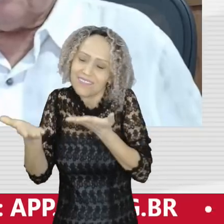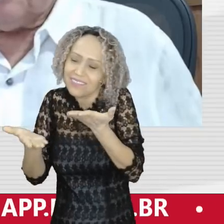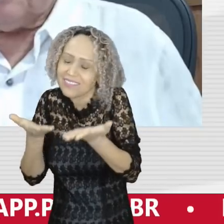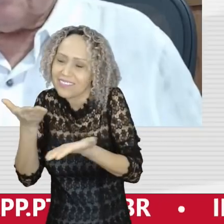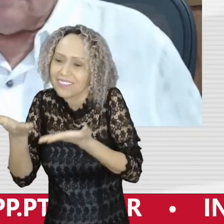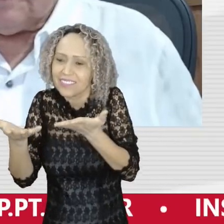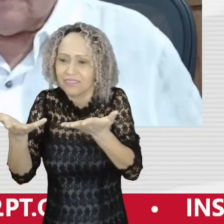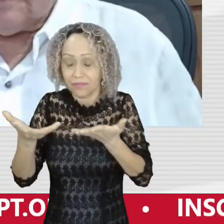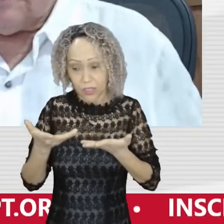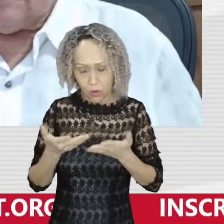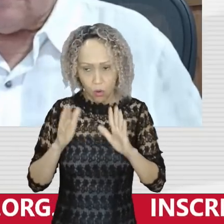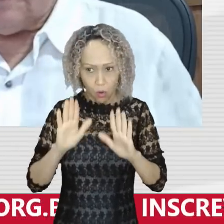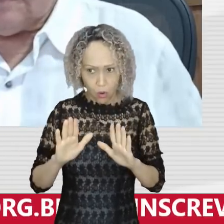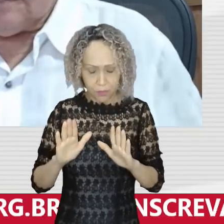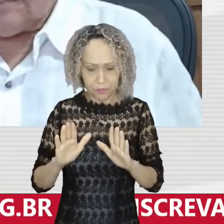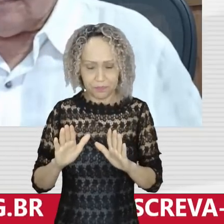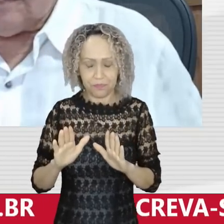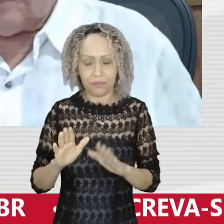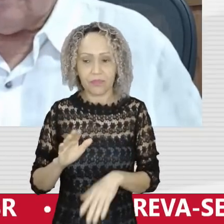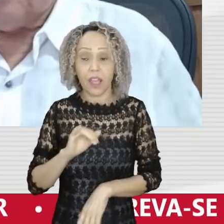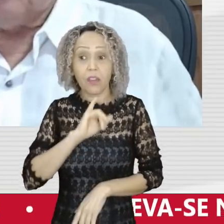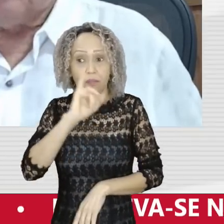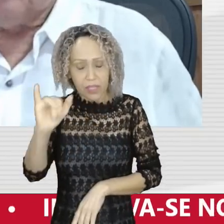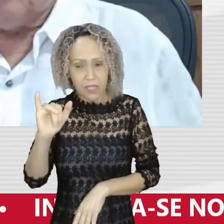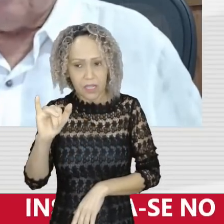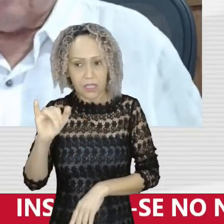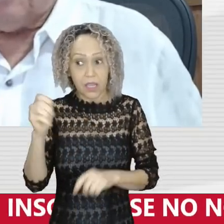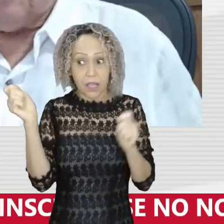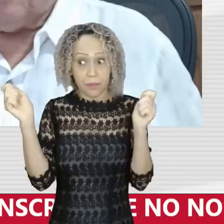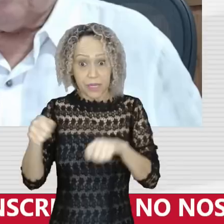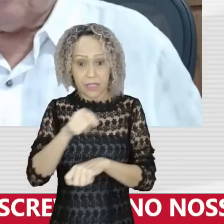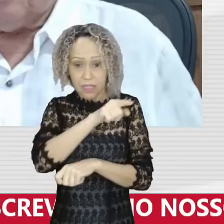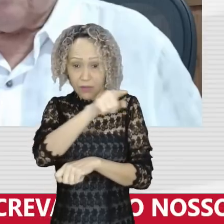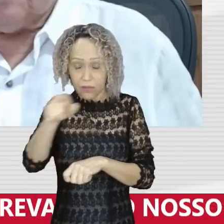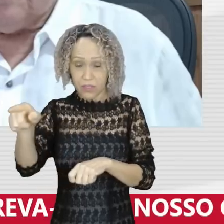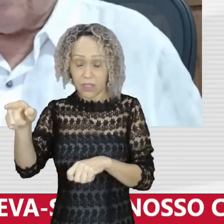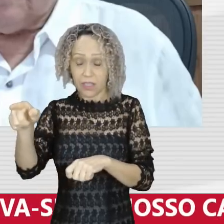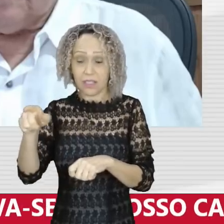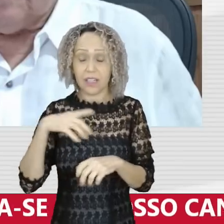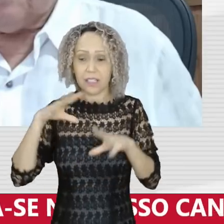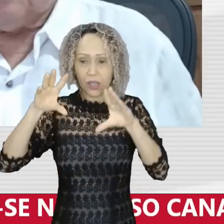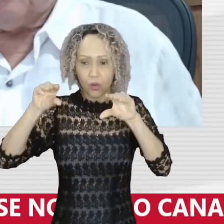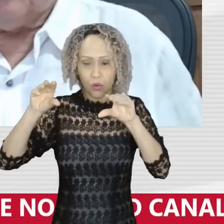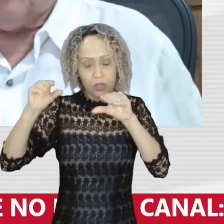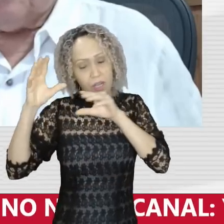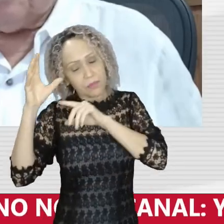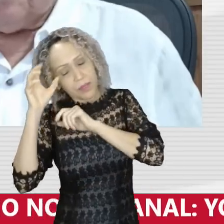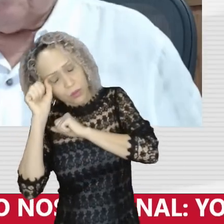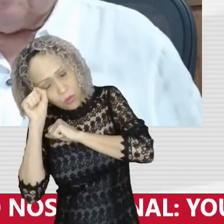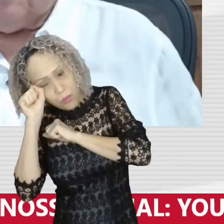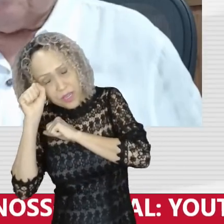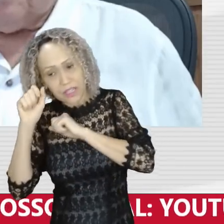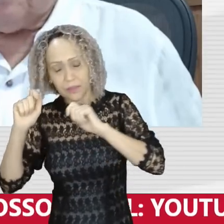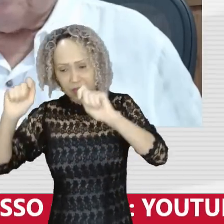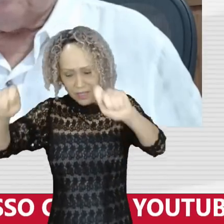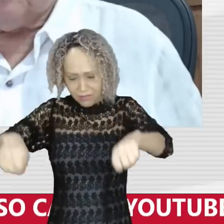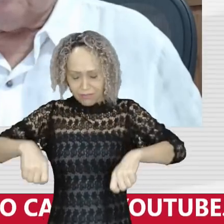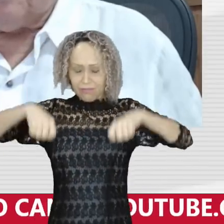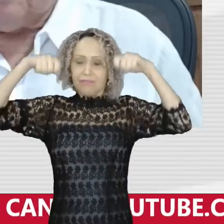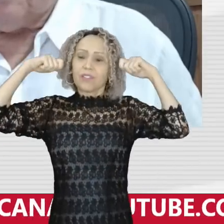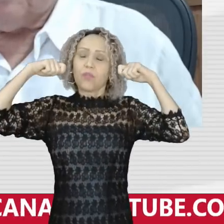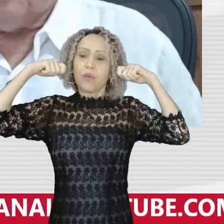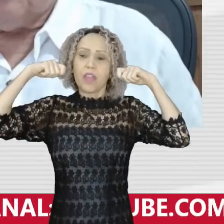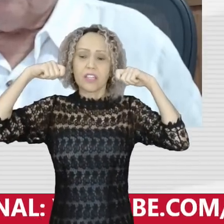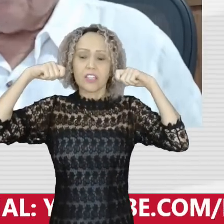trazer colchonete, gente, e cobertinha. Não tem colchonete aqui. A gente só vai ter um espaço lá para montar, para